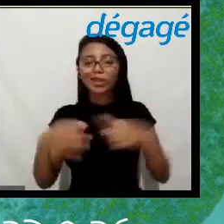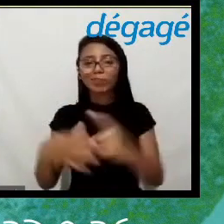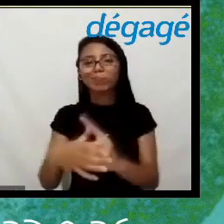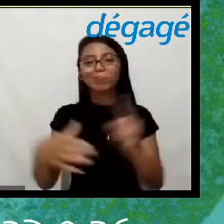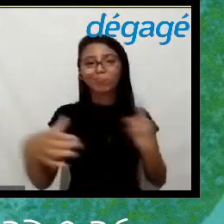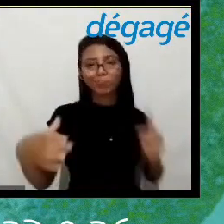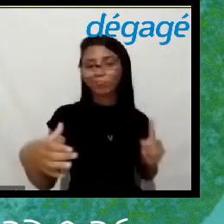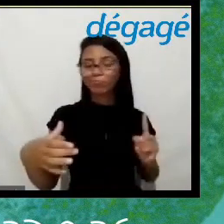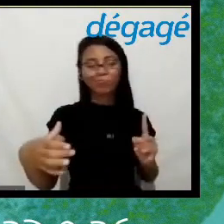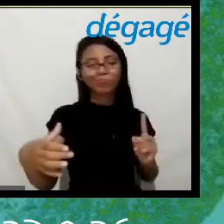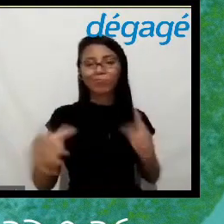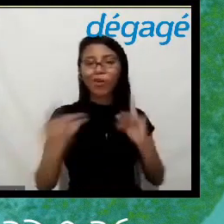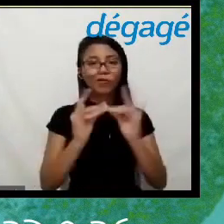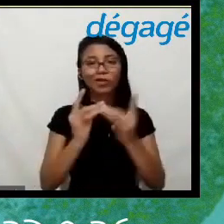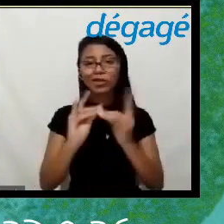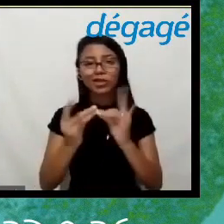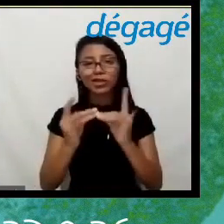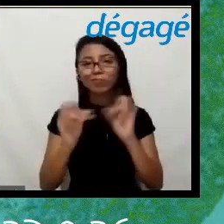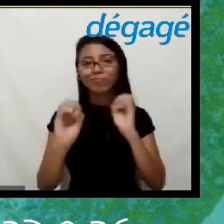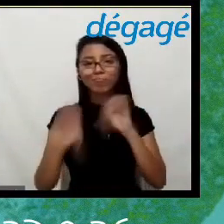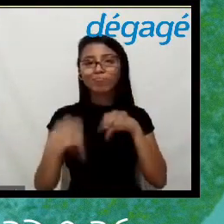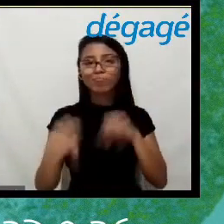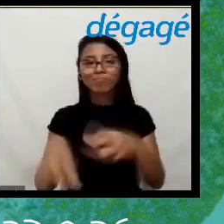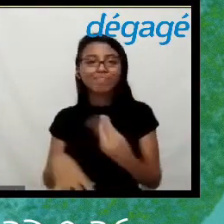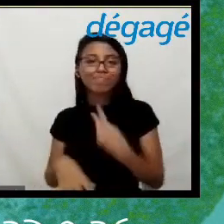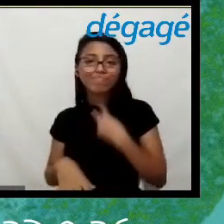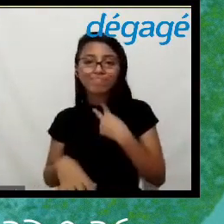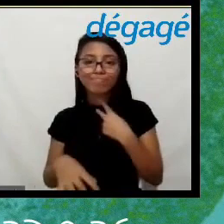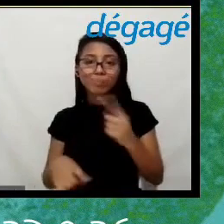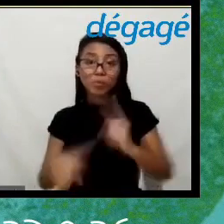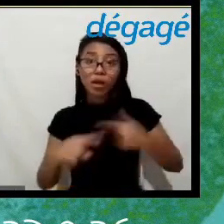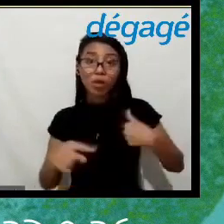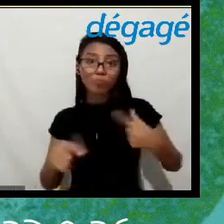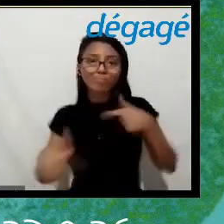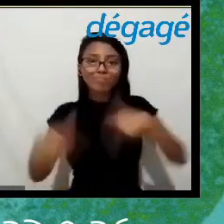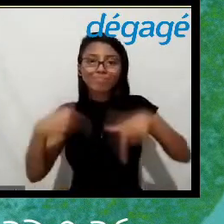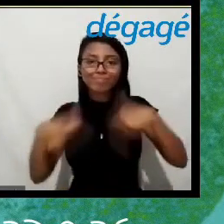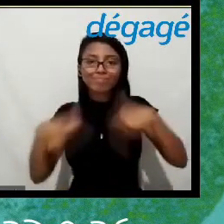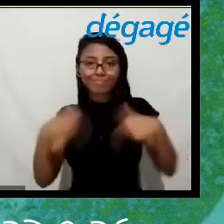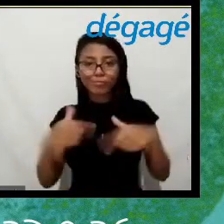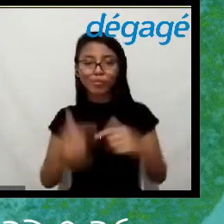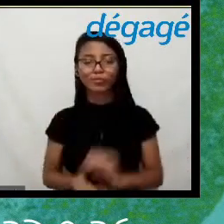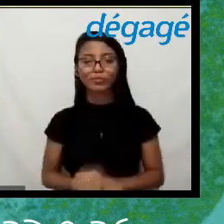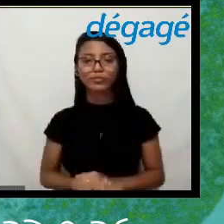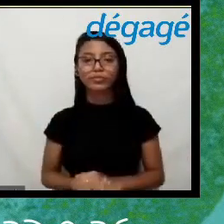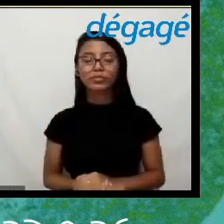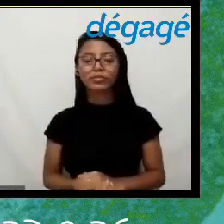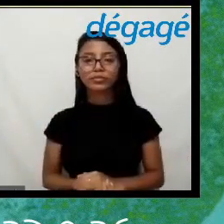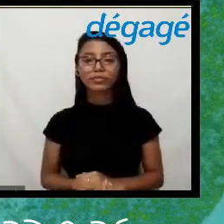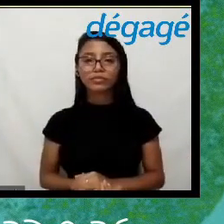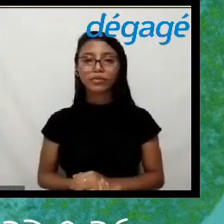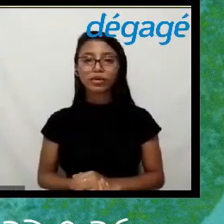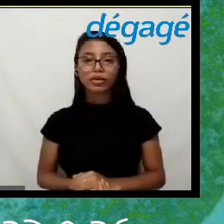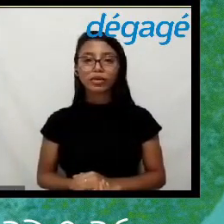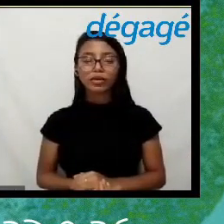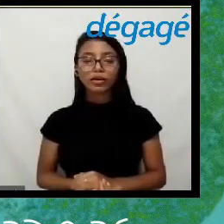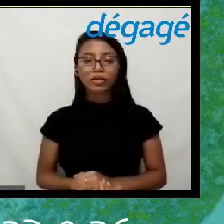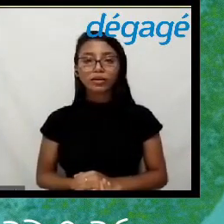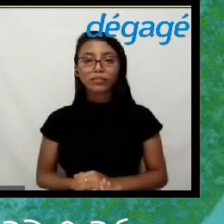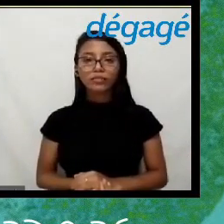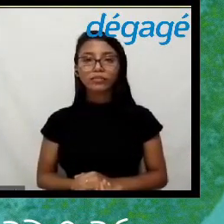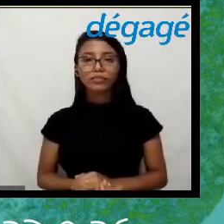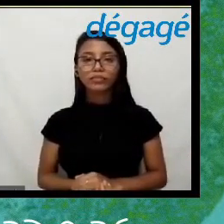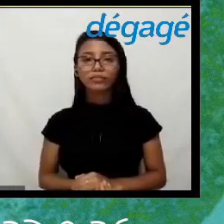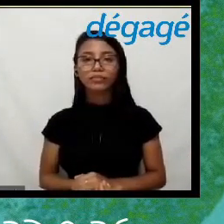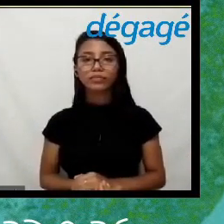Coutinho, entre outros lugares. Ou seja, o projeto circulando foi circulando ali realmente pela UCA. E, além